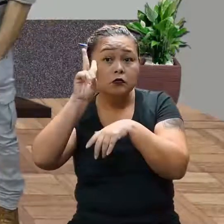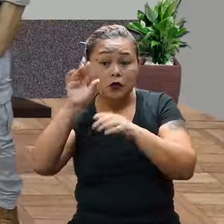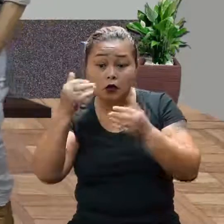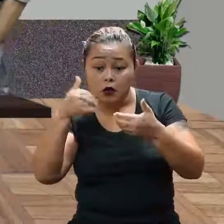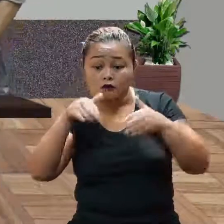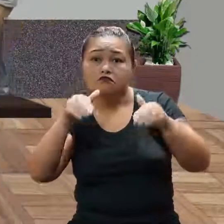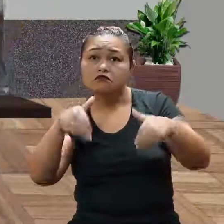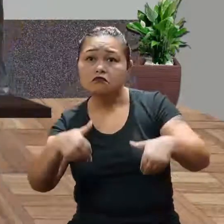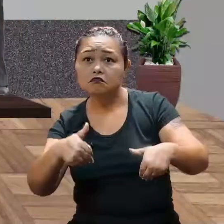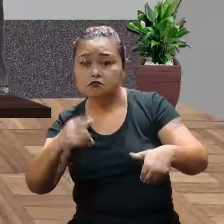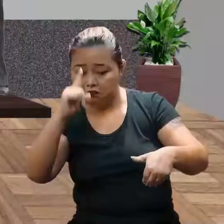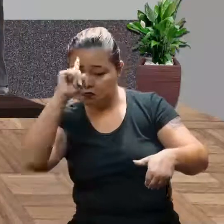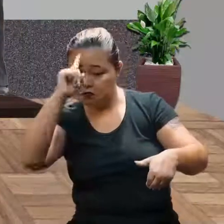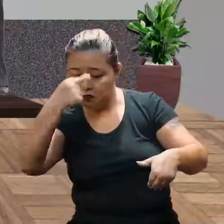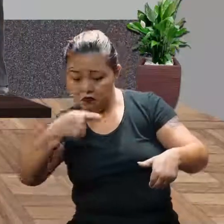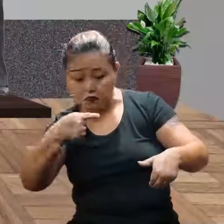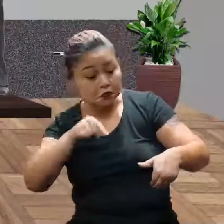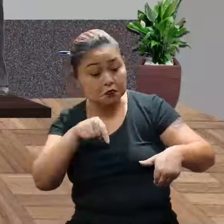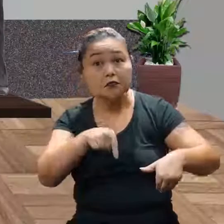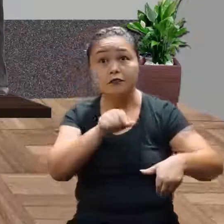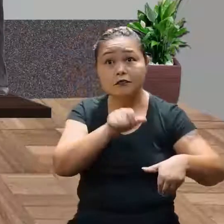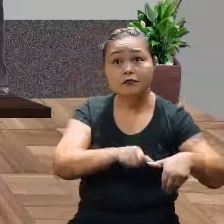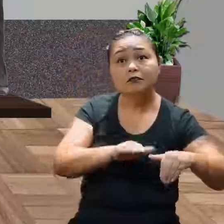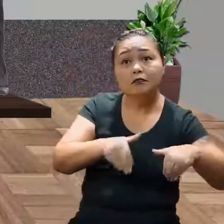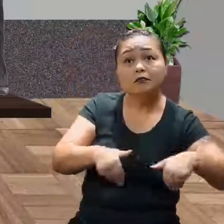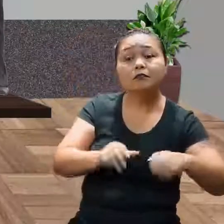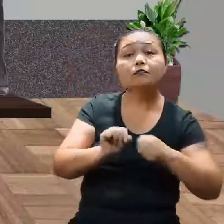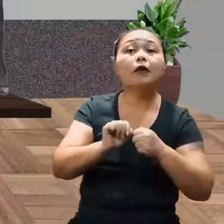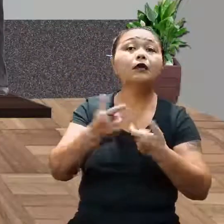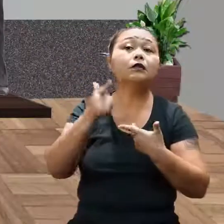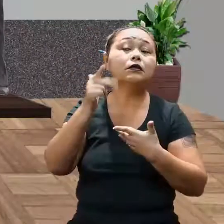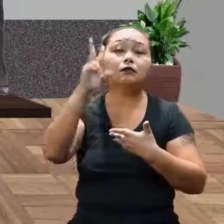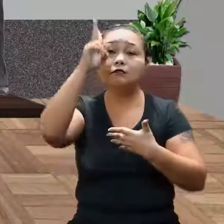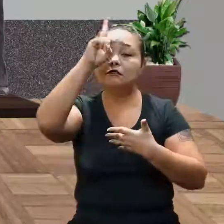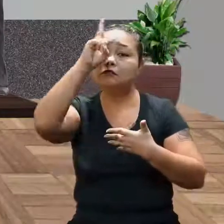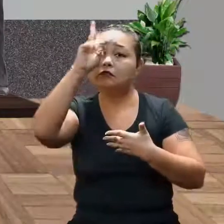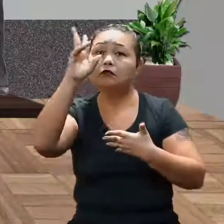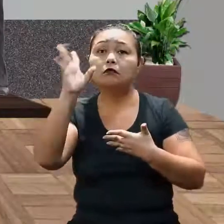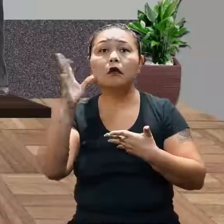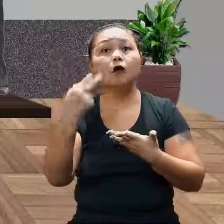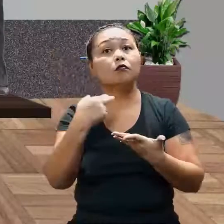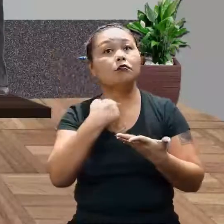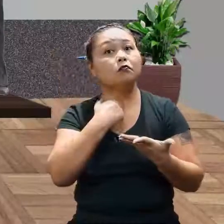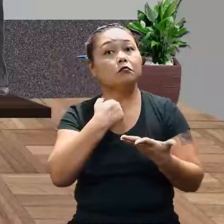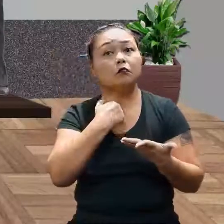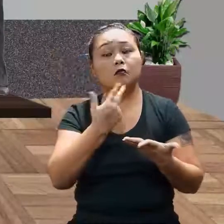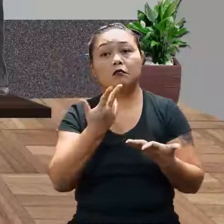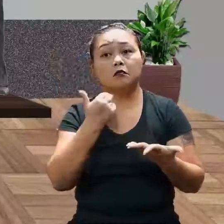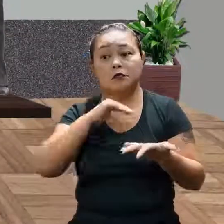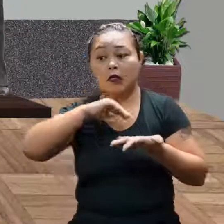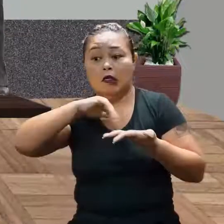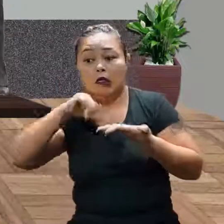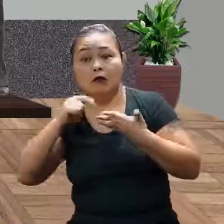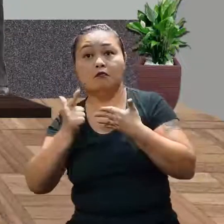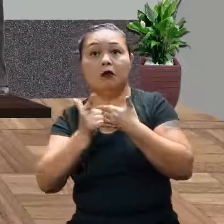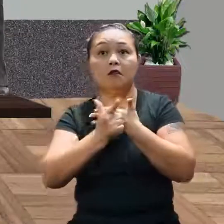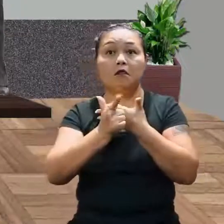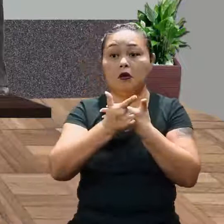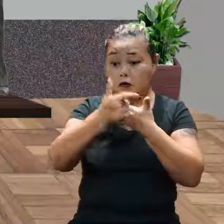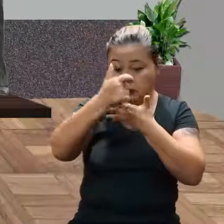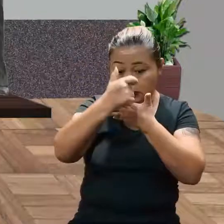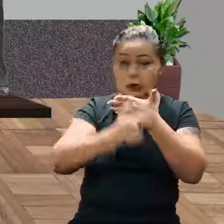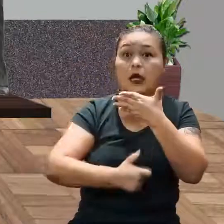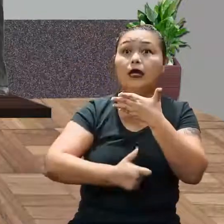história ela não pode negar o papel que teve Rondon. Um papel de desbravador, um